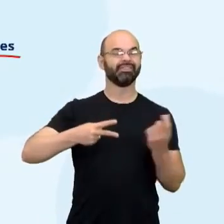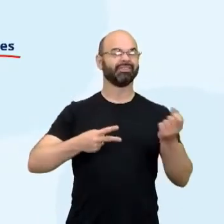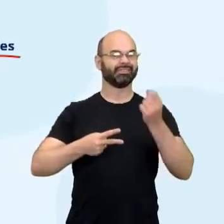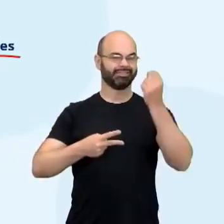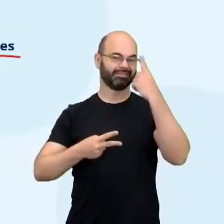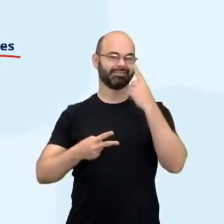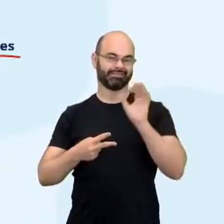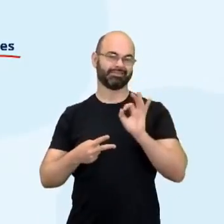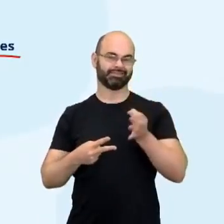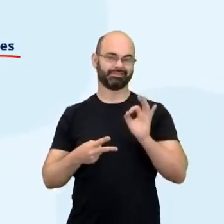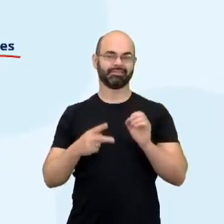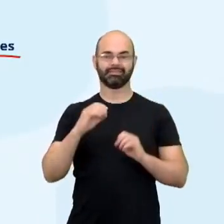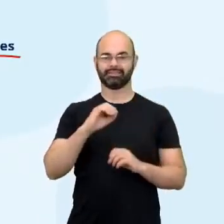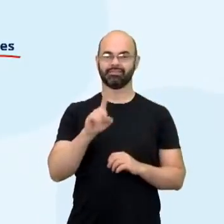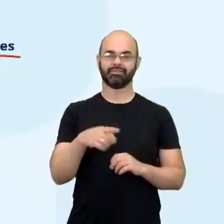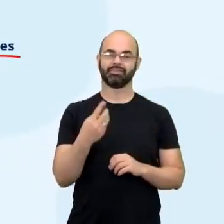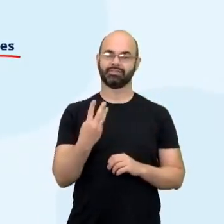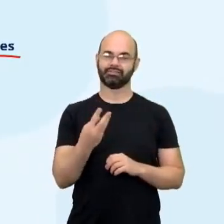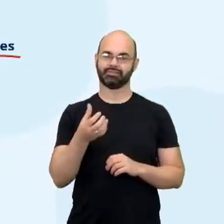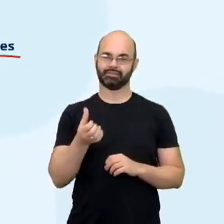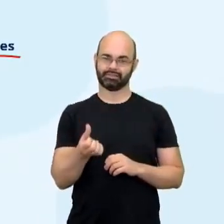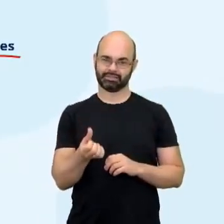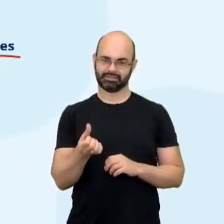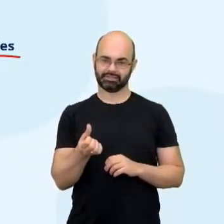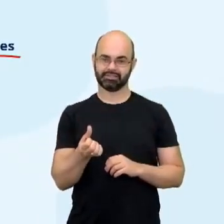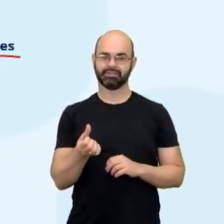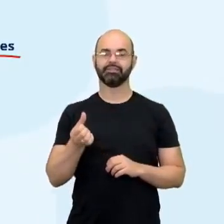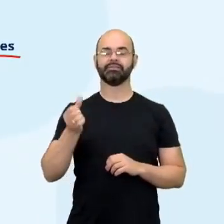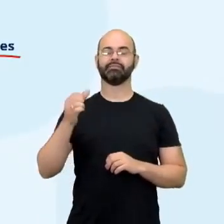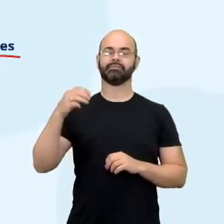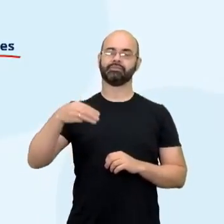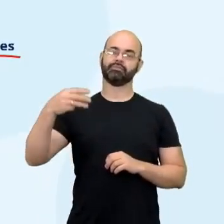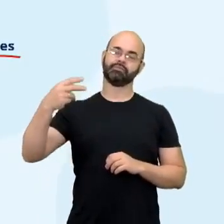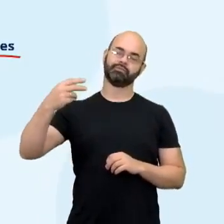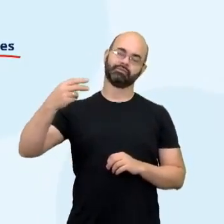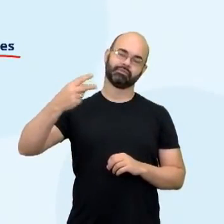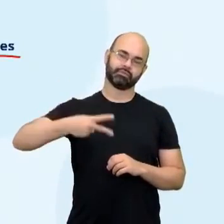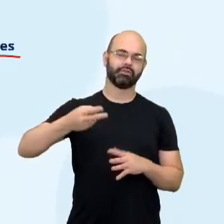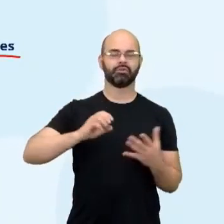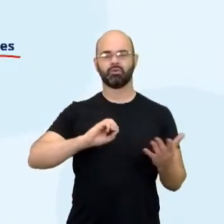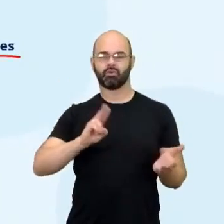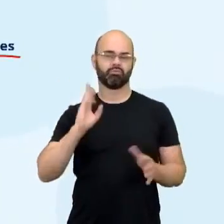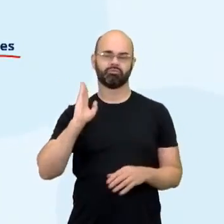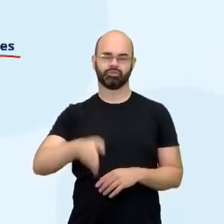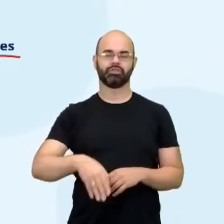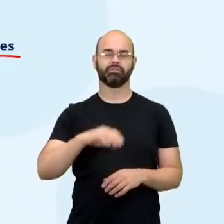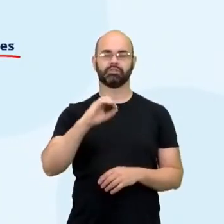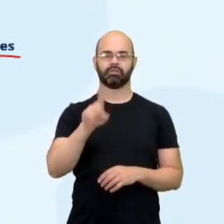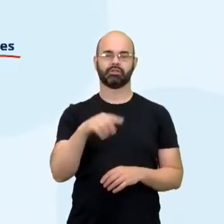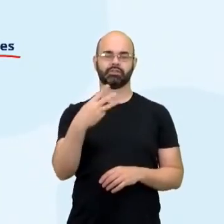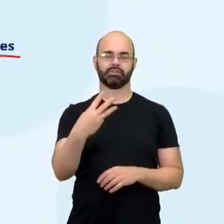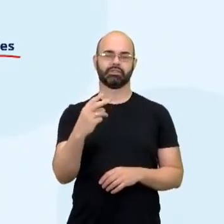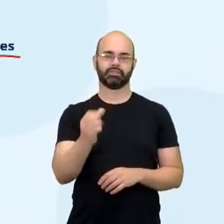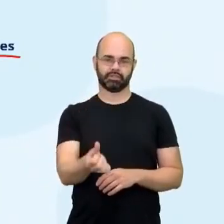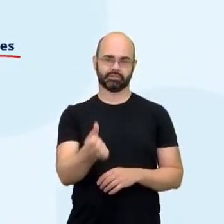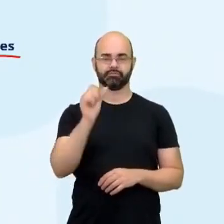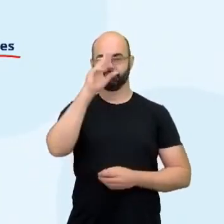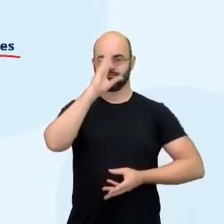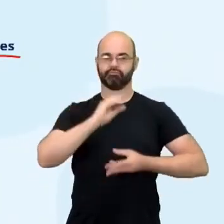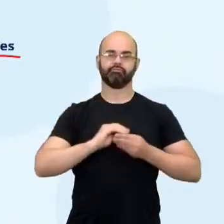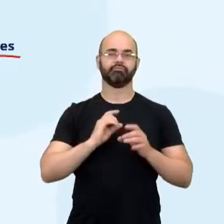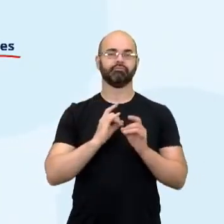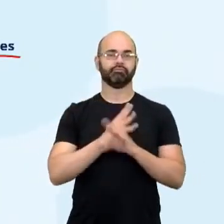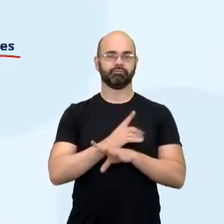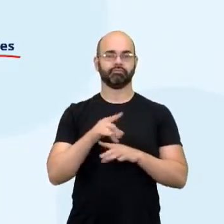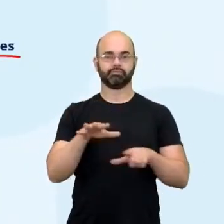falar isso, né? 36 centésimos de metros quadrados, ou simplesmente 0,36 metros quadrados é o espaço, né? A